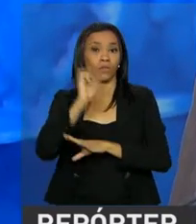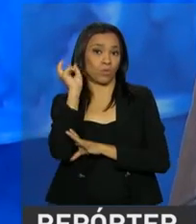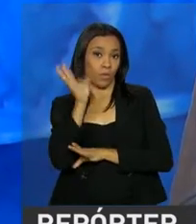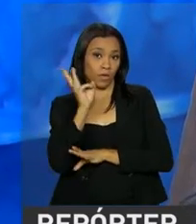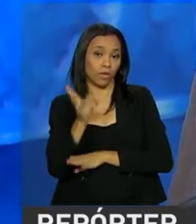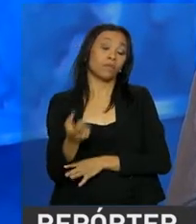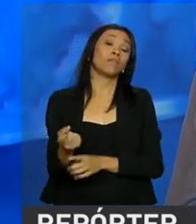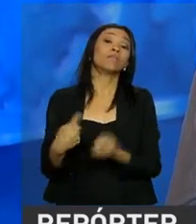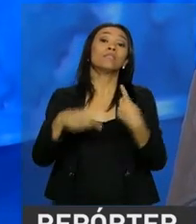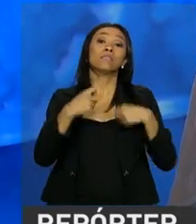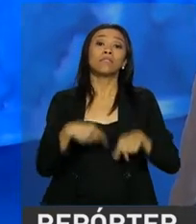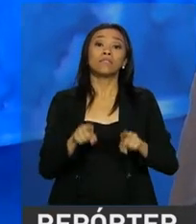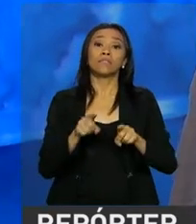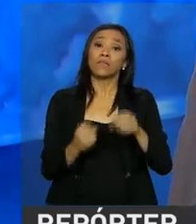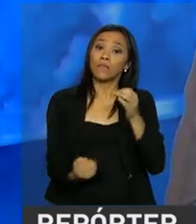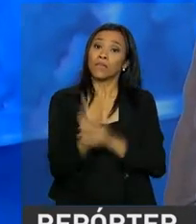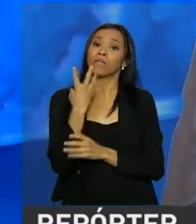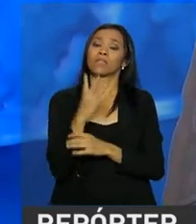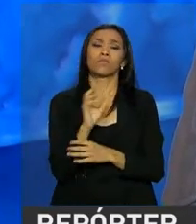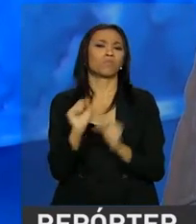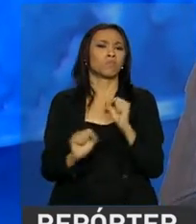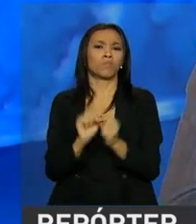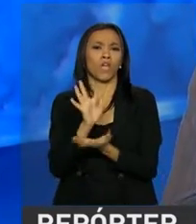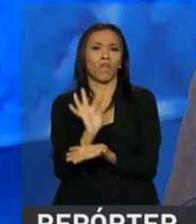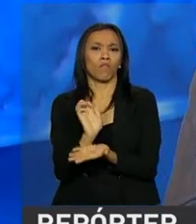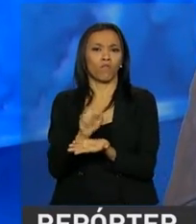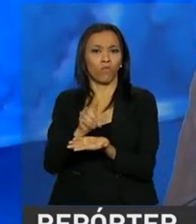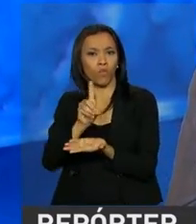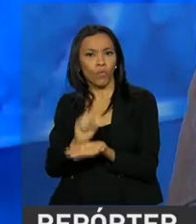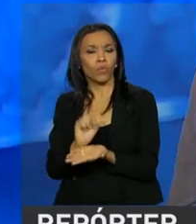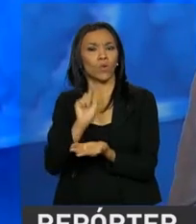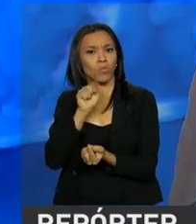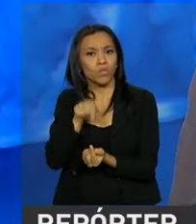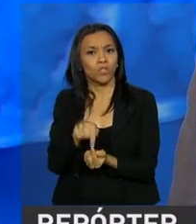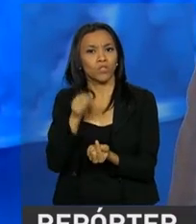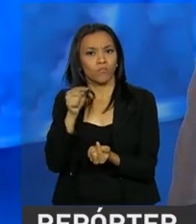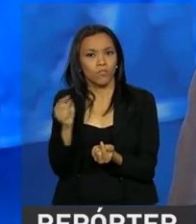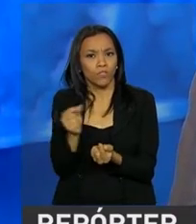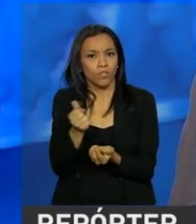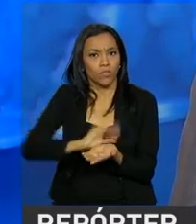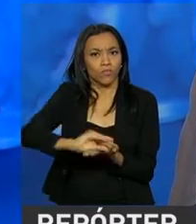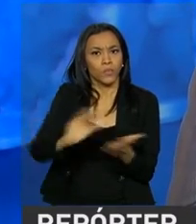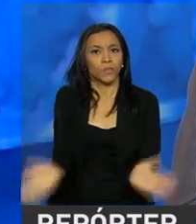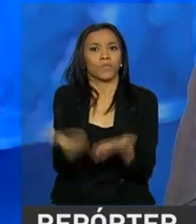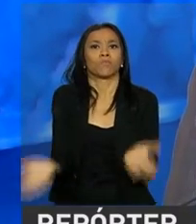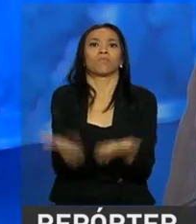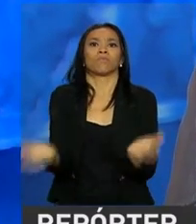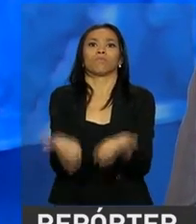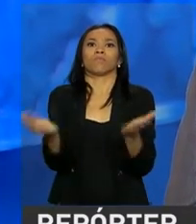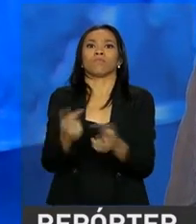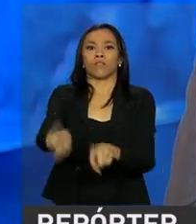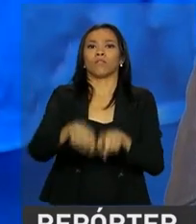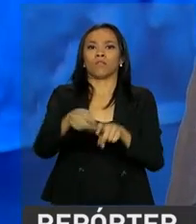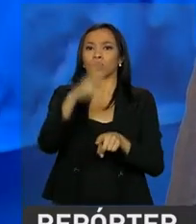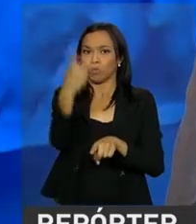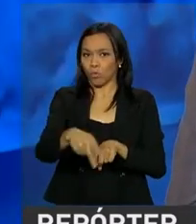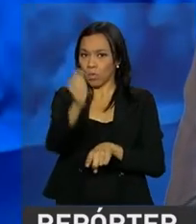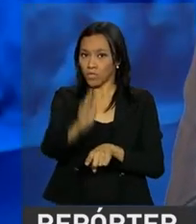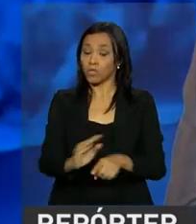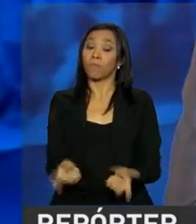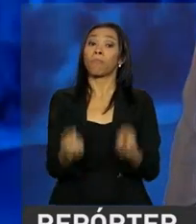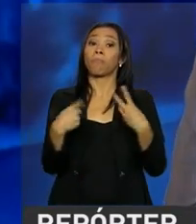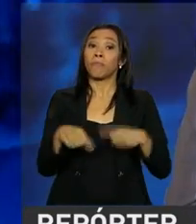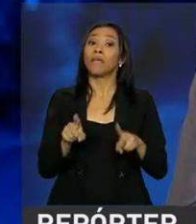a criação de um fundo para financiar projetos para desenvolver a cadeia agrícola no Brasil. Também foi acertada a venda